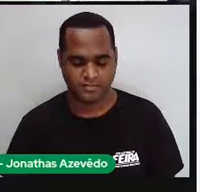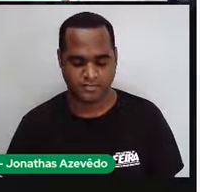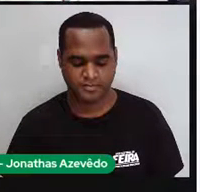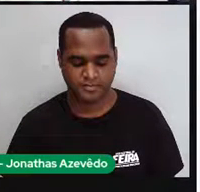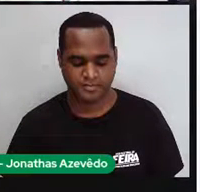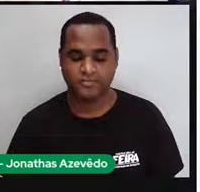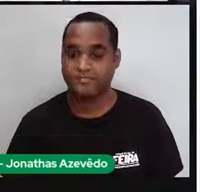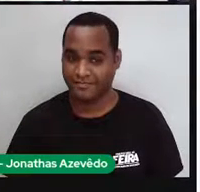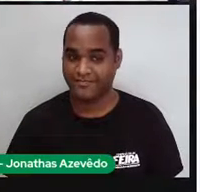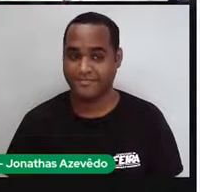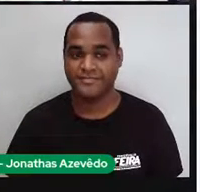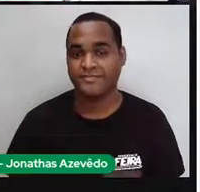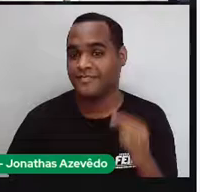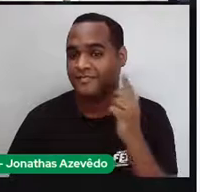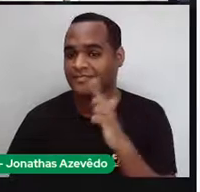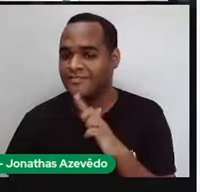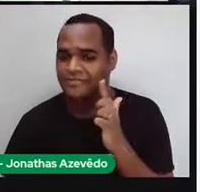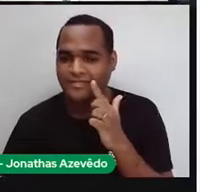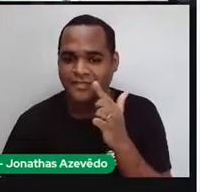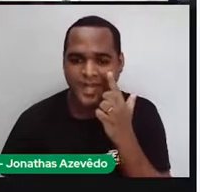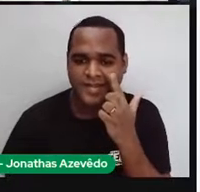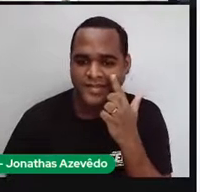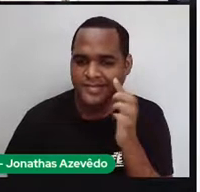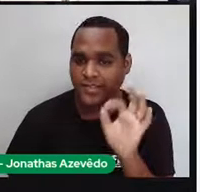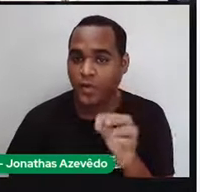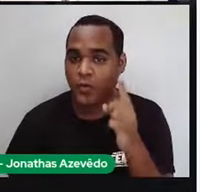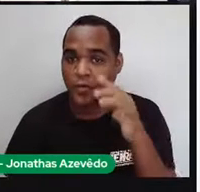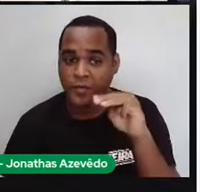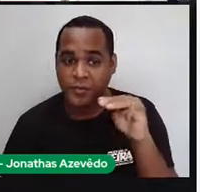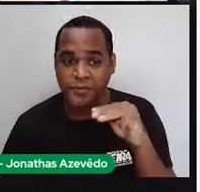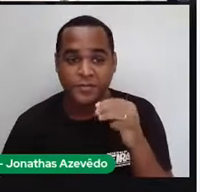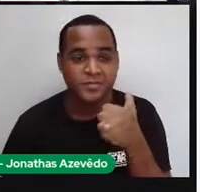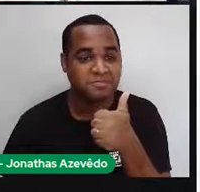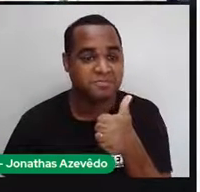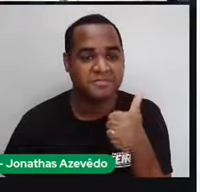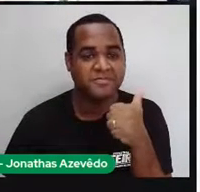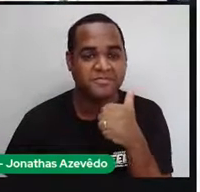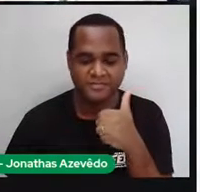nós estamos próximos de um minuto